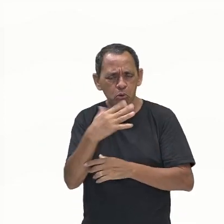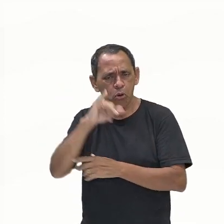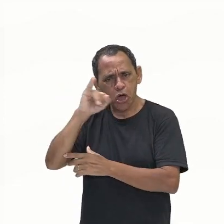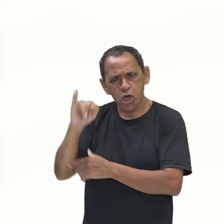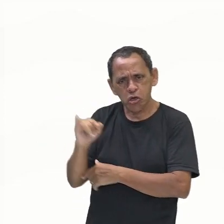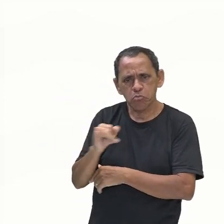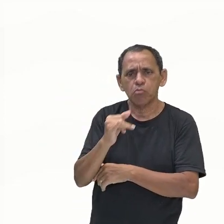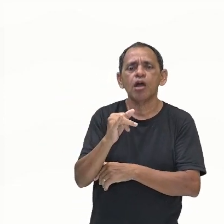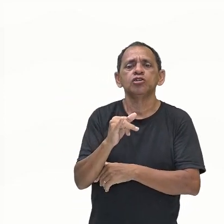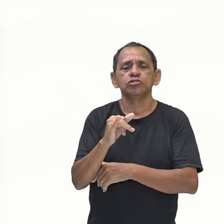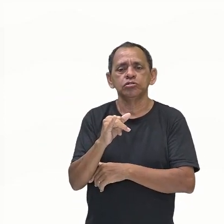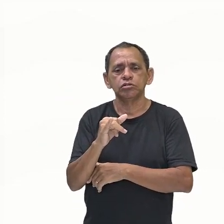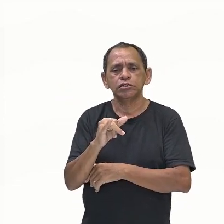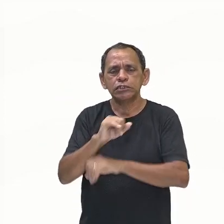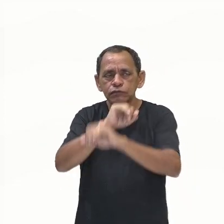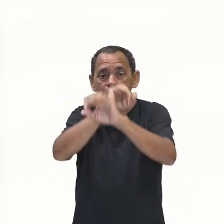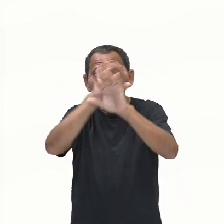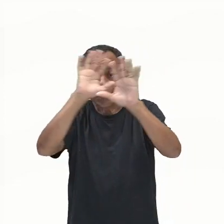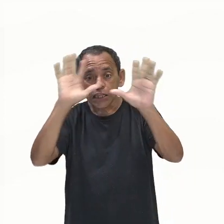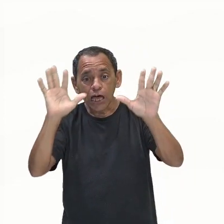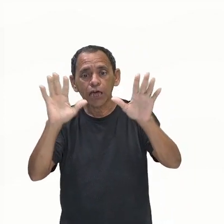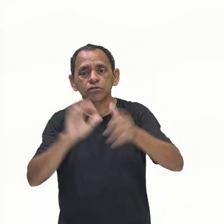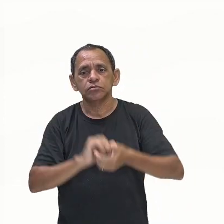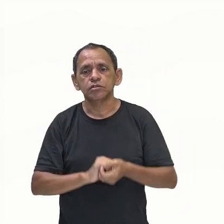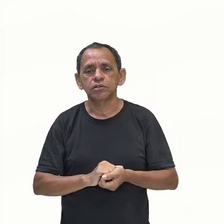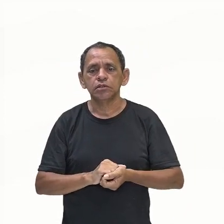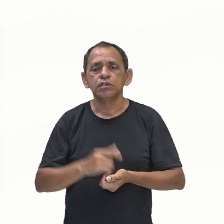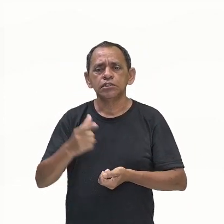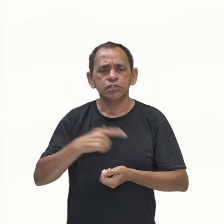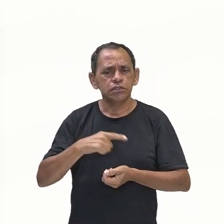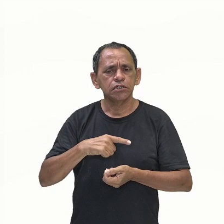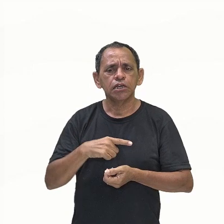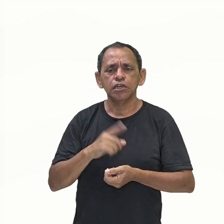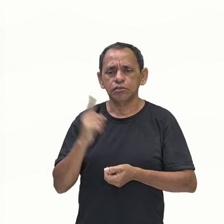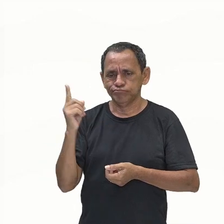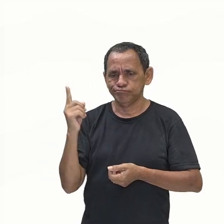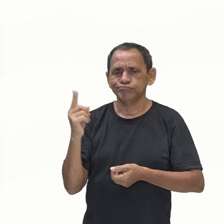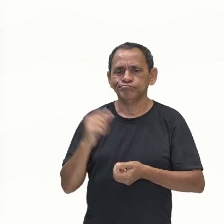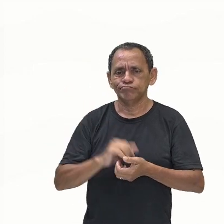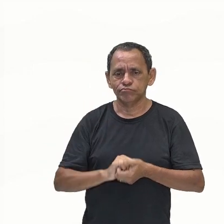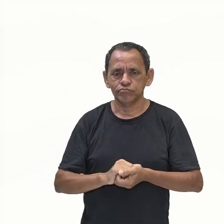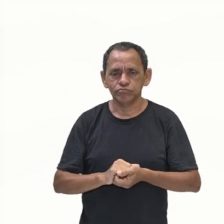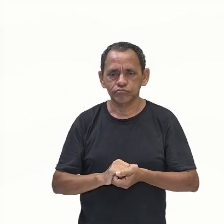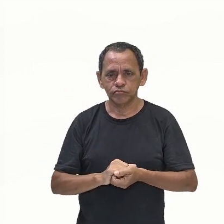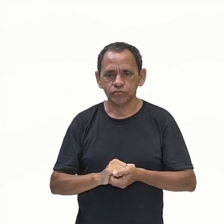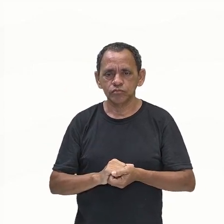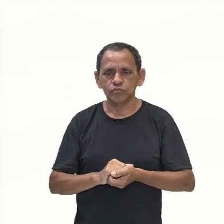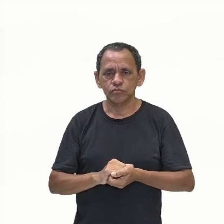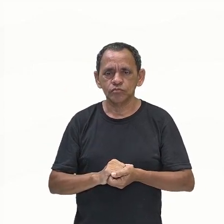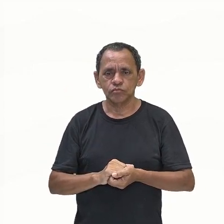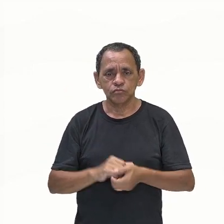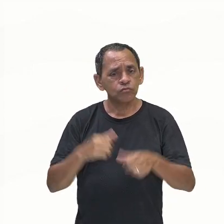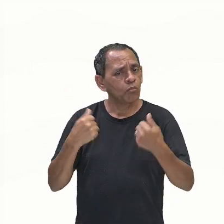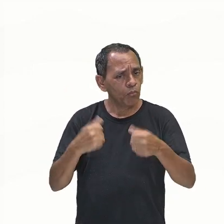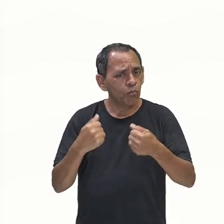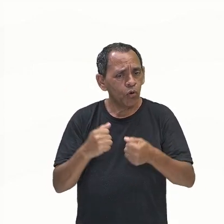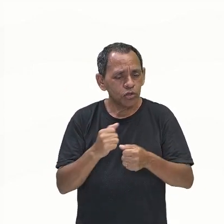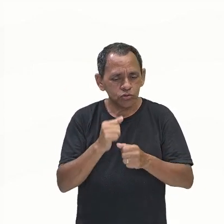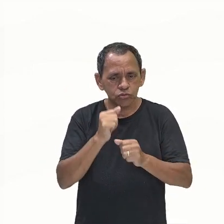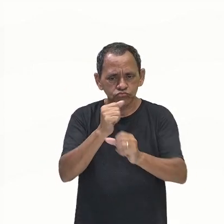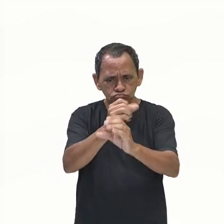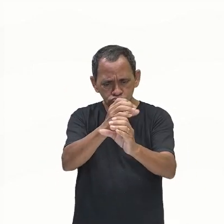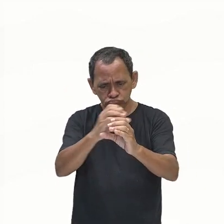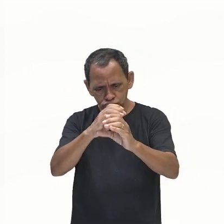quase imperceptível, mas esse satélite teve condições de dar essa imageada, puxar esse zoom, por